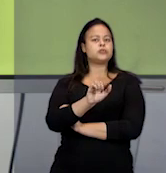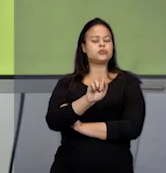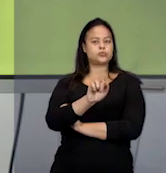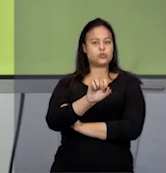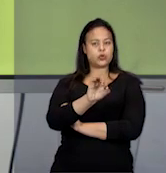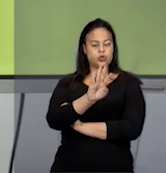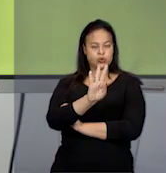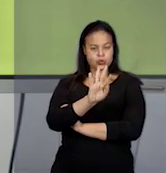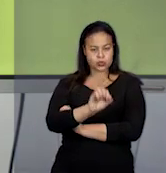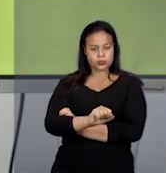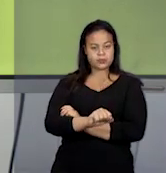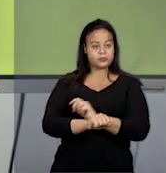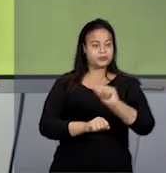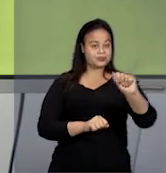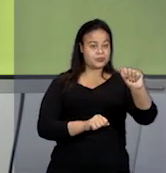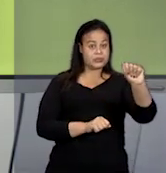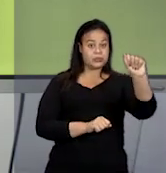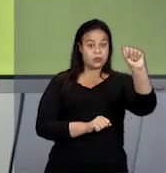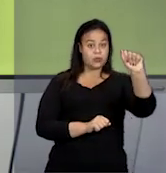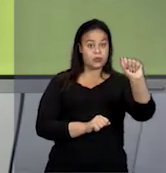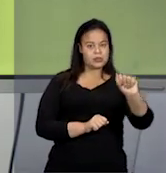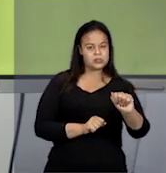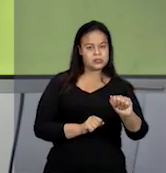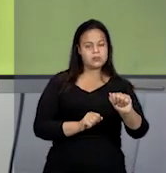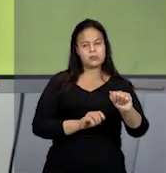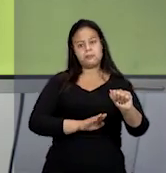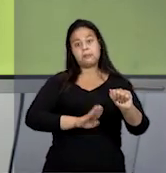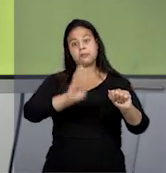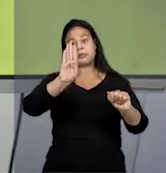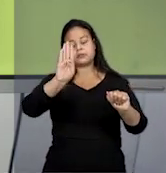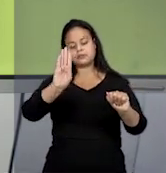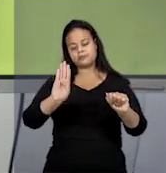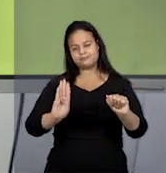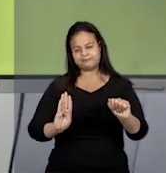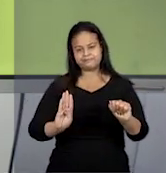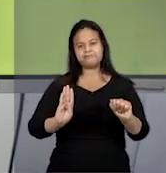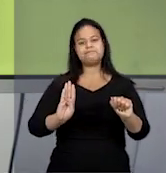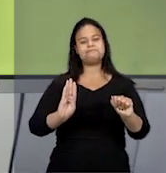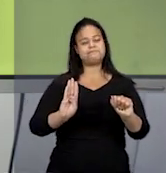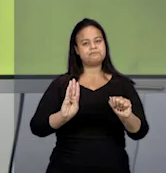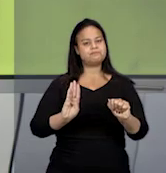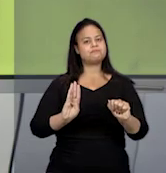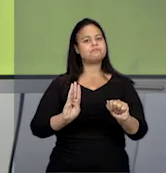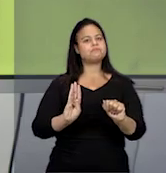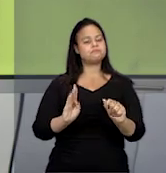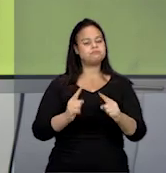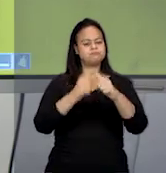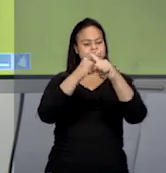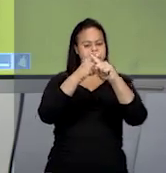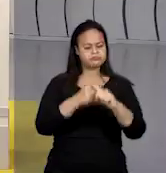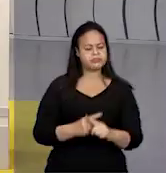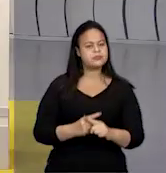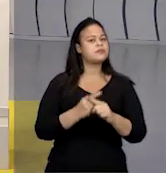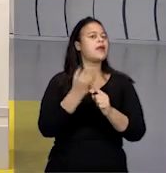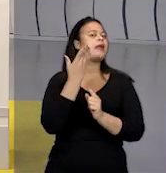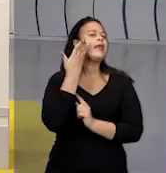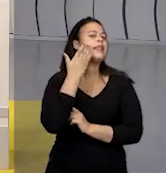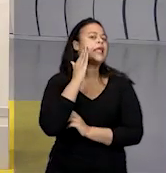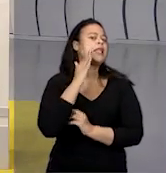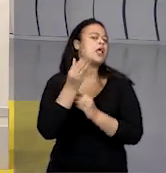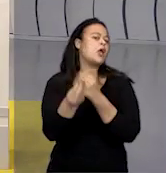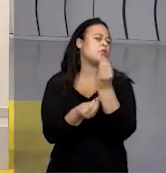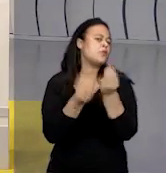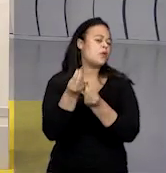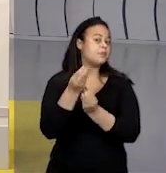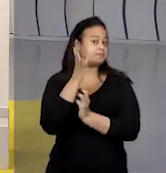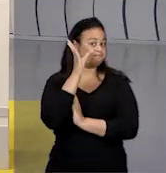Bzinho. Vamos fazer esse cruzamento aqui rapidinho para a gente entender aqui como que vai ficar. Olha que